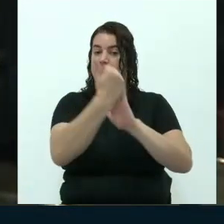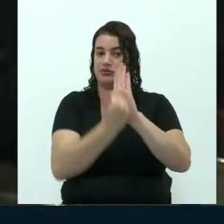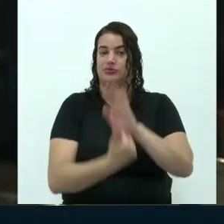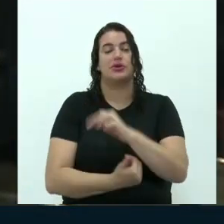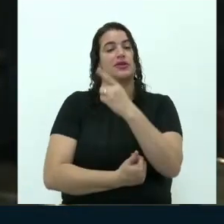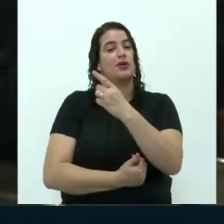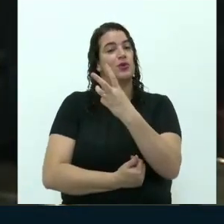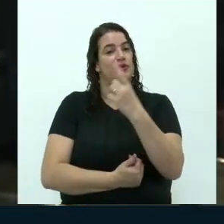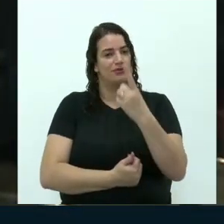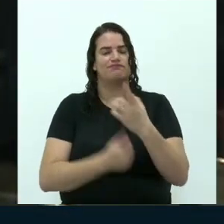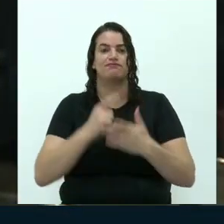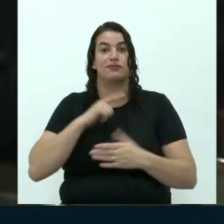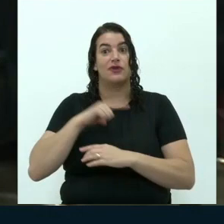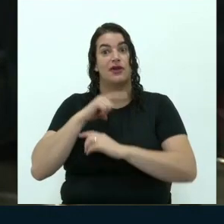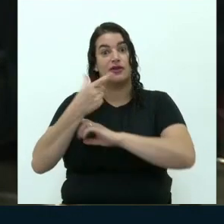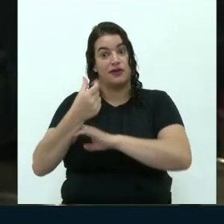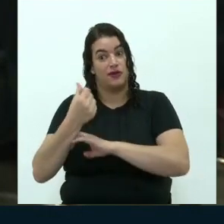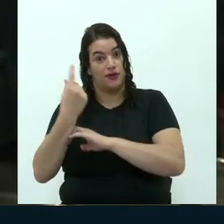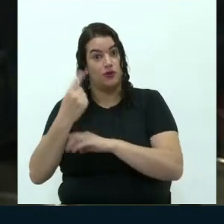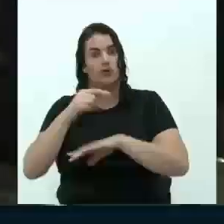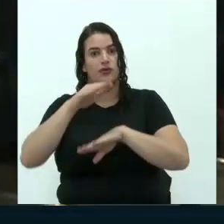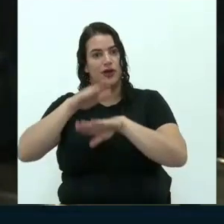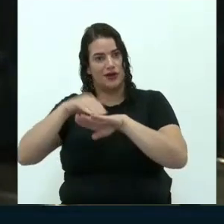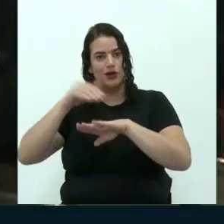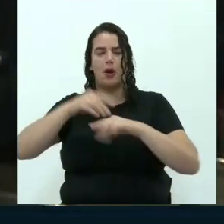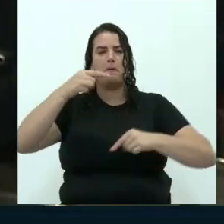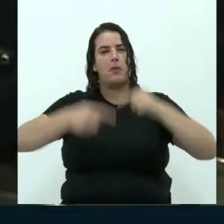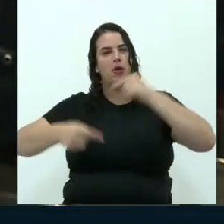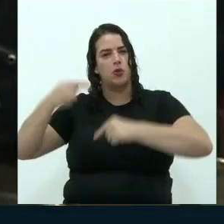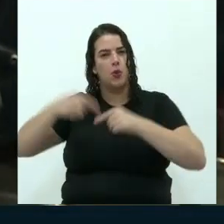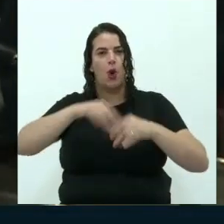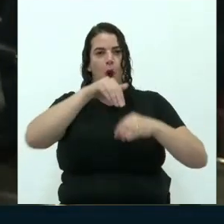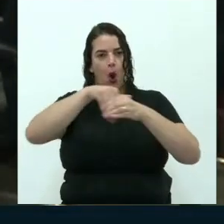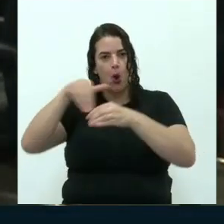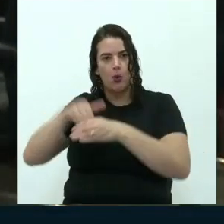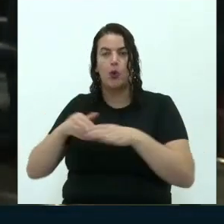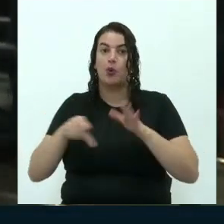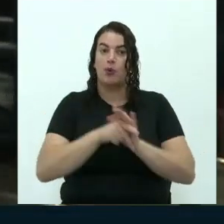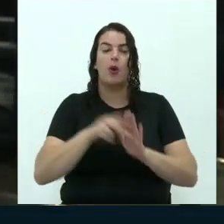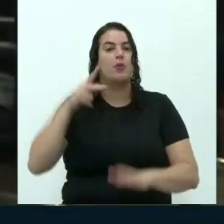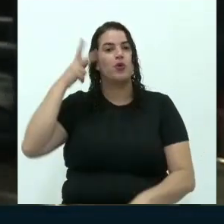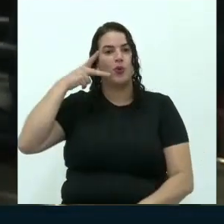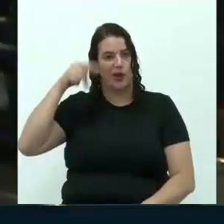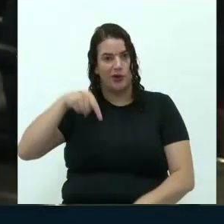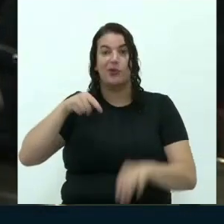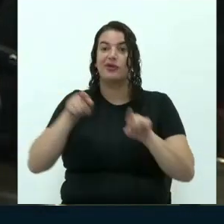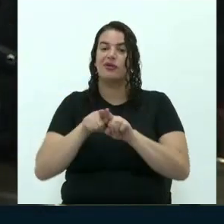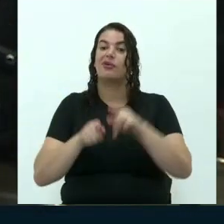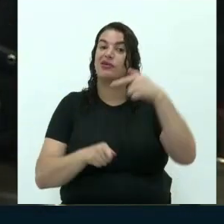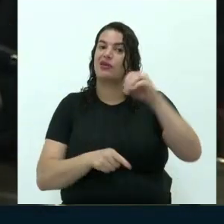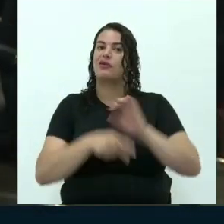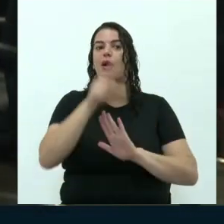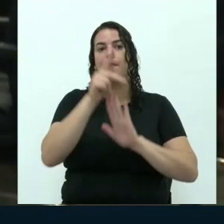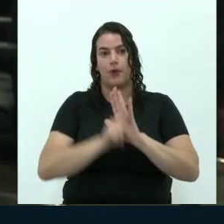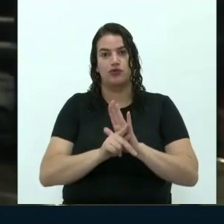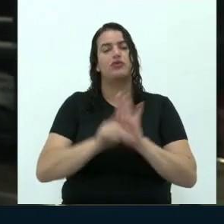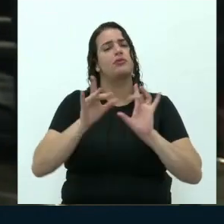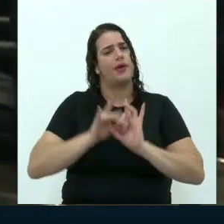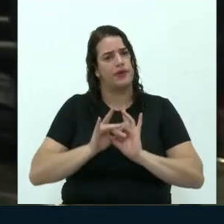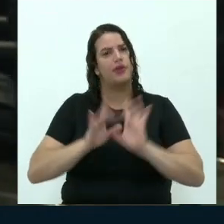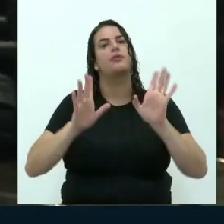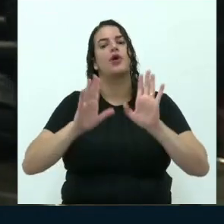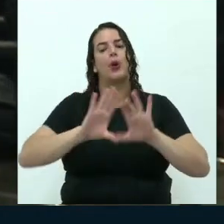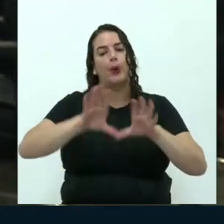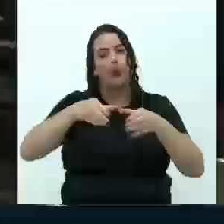itens. São 61 requerimentos para serem discutidos e votados pelos parlamentares e 70 projetos para serem deliberados